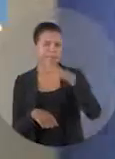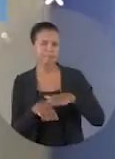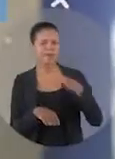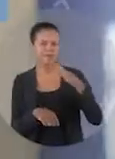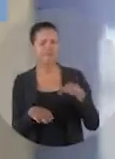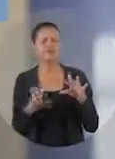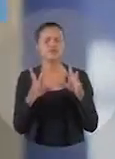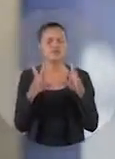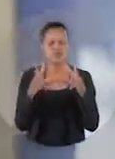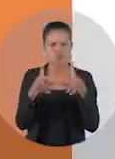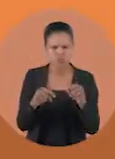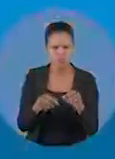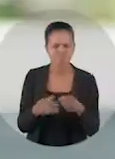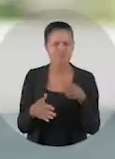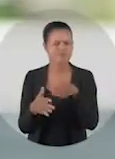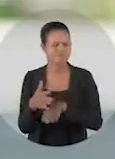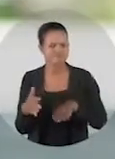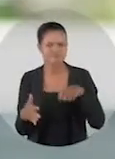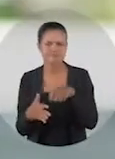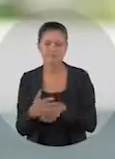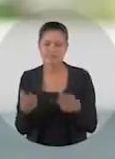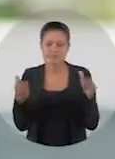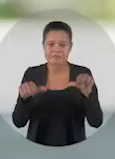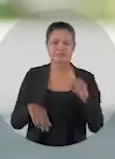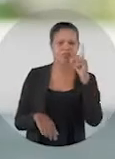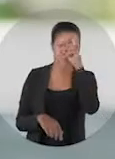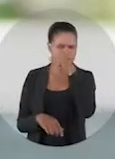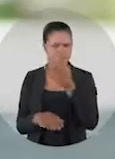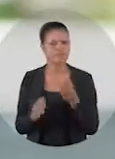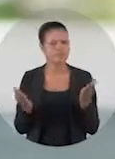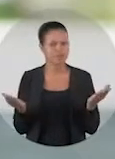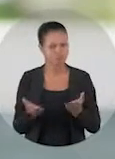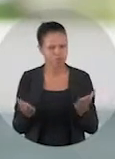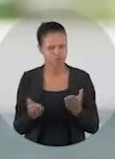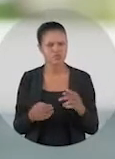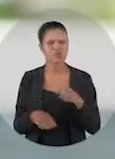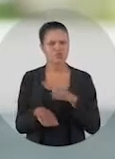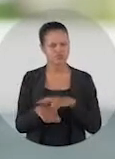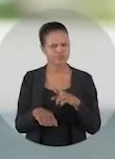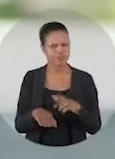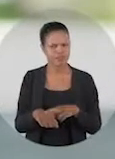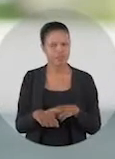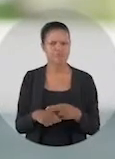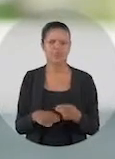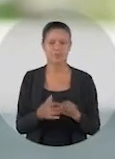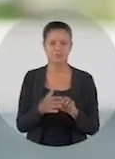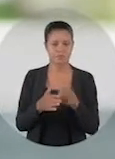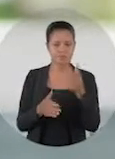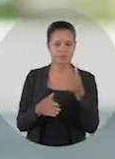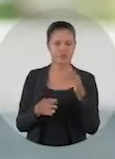mais. Fiz tudo isso enfrentando as piores dificuldades. Hoje, nosso estado é um dos primeiros